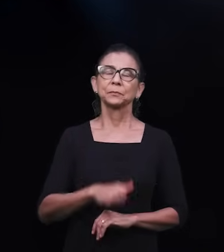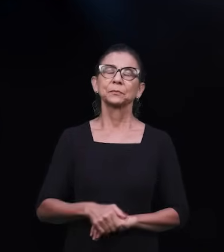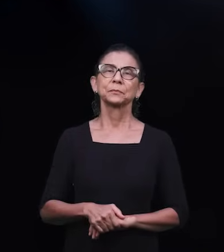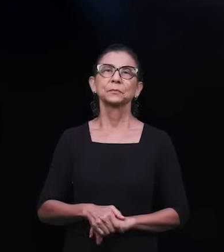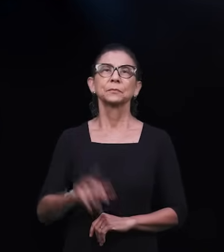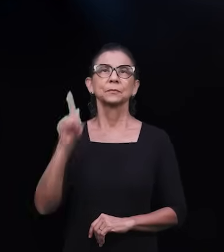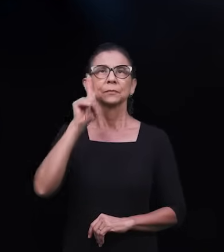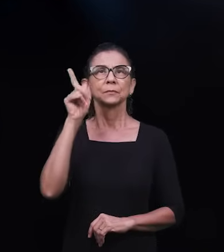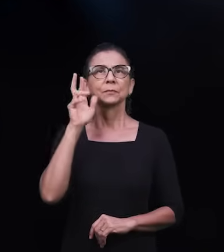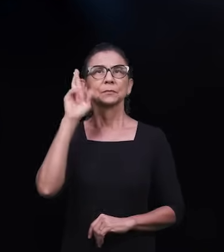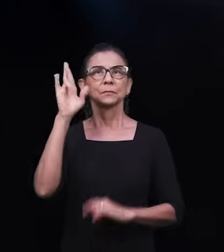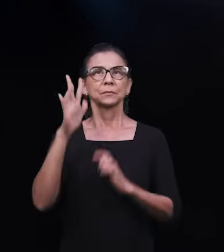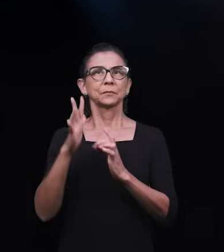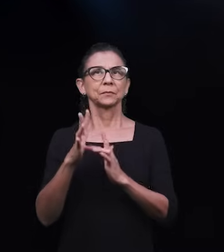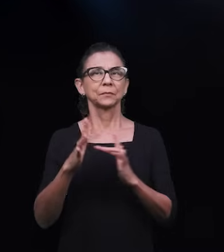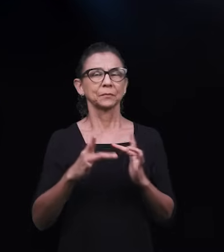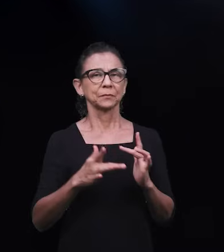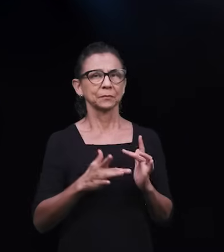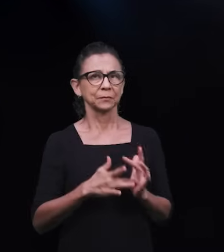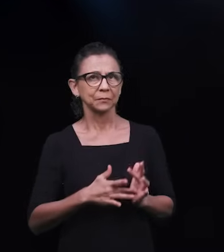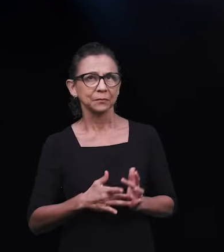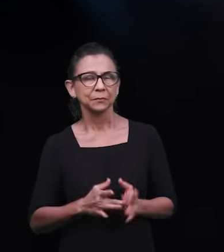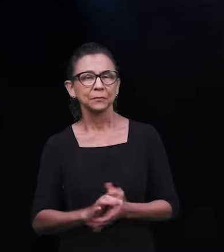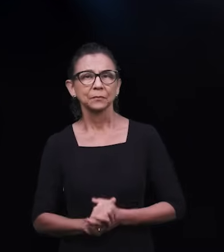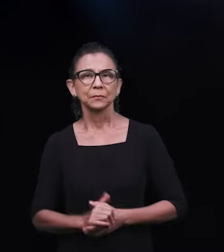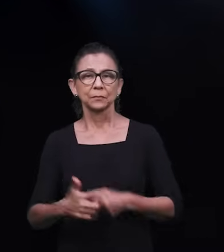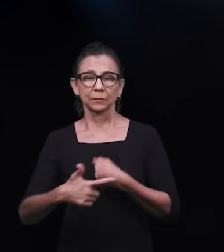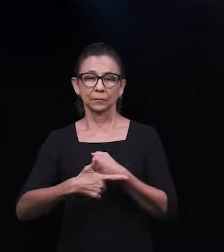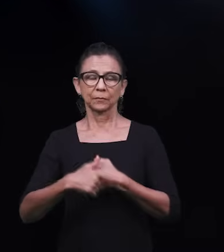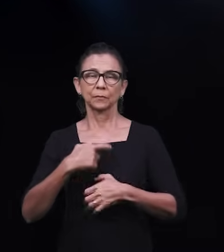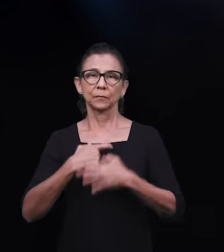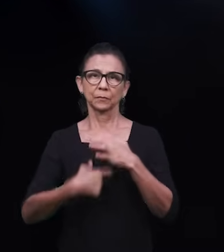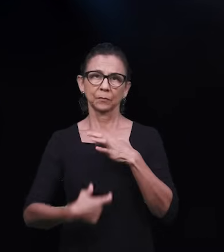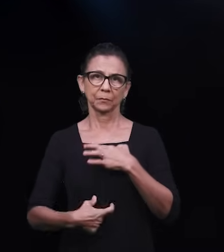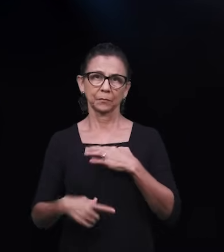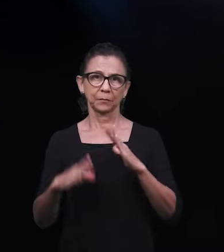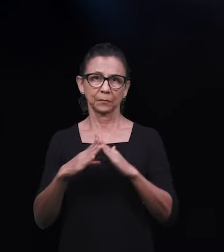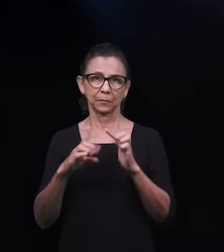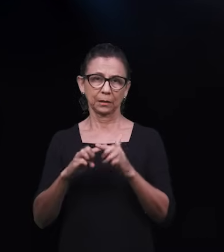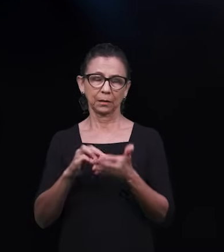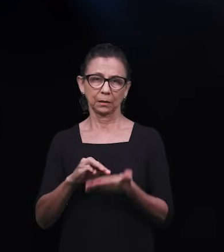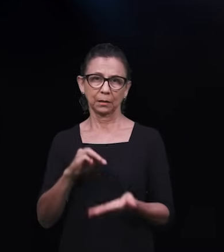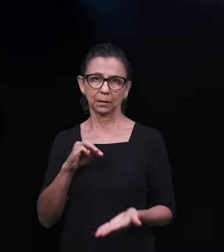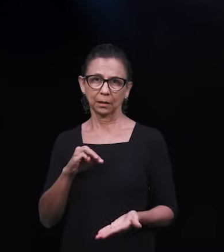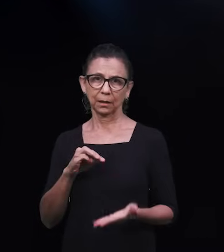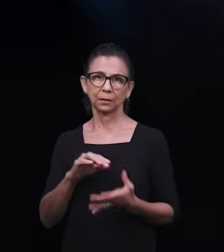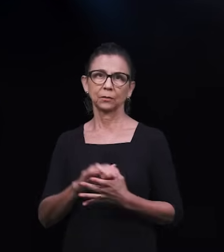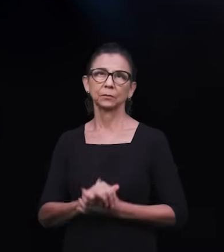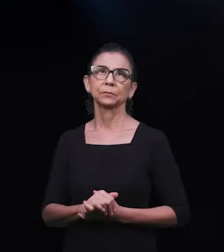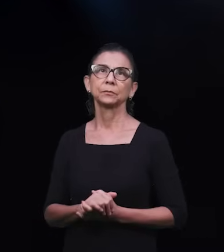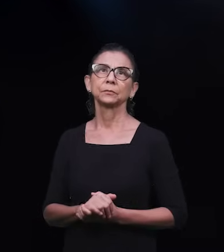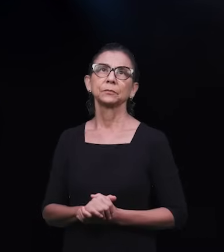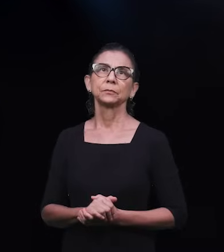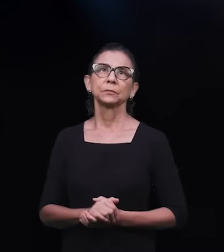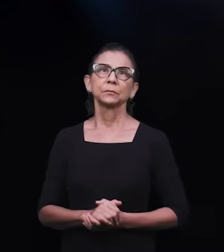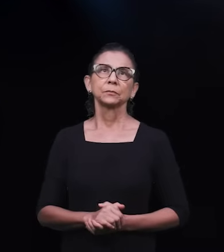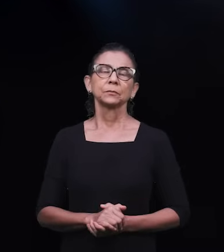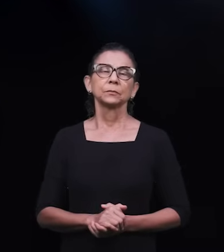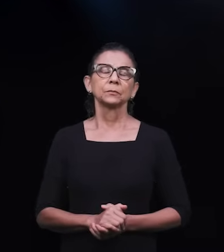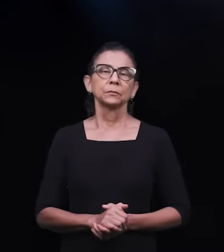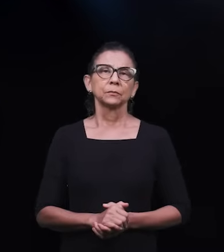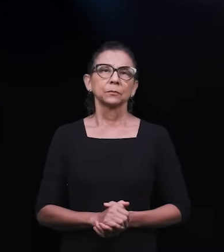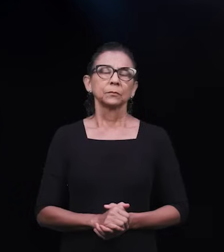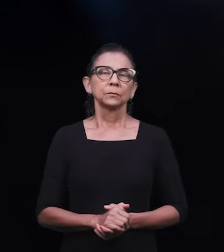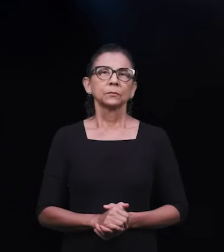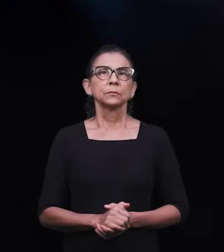do Senhor Jesus, meu nome é Jairo Cardoso, estou como obreiro na Igreja Cristã Maranata de Paraupebas, Pará, Ministério